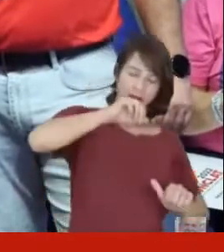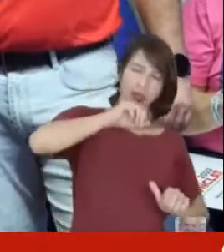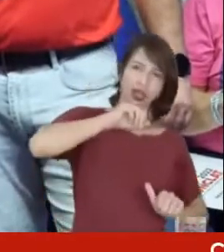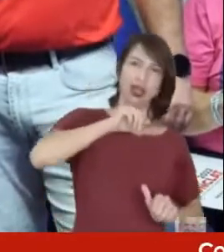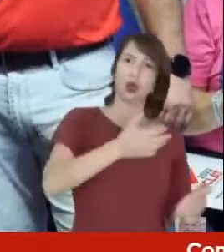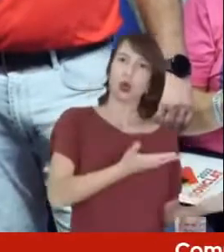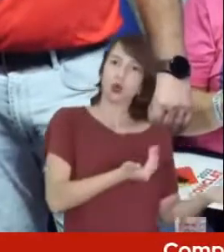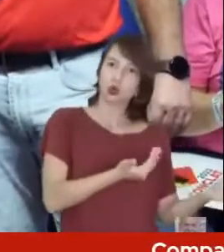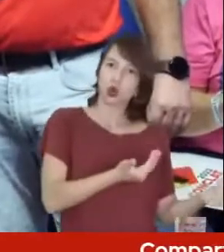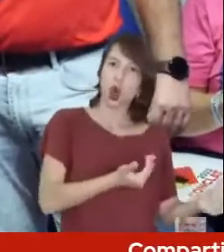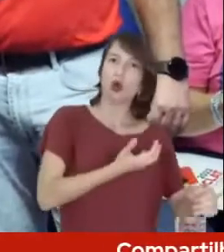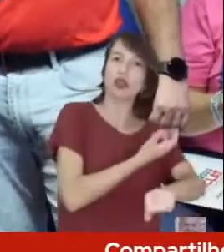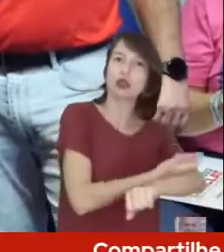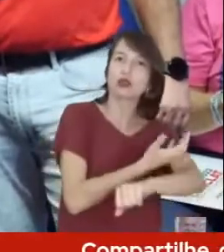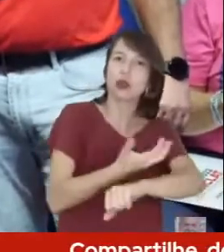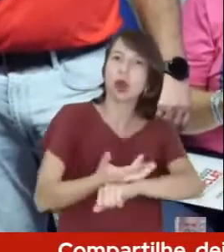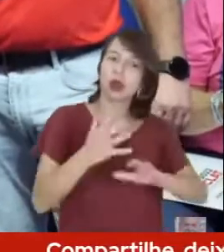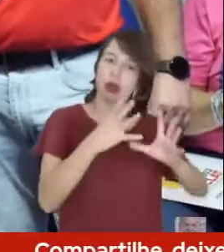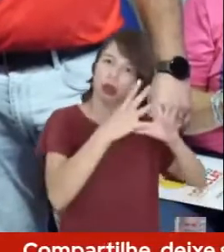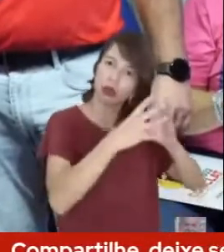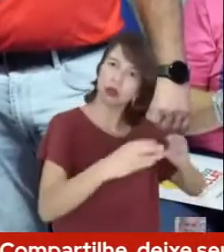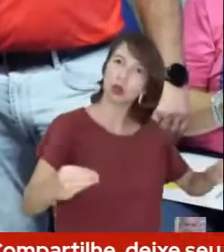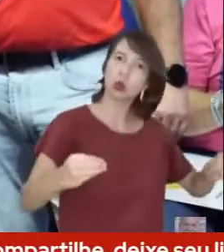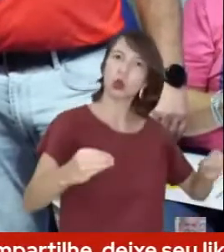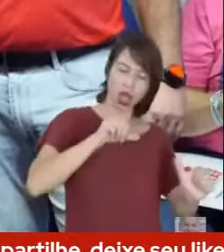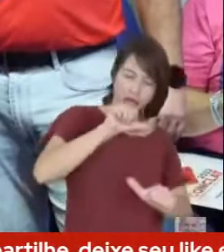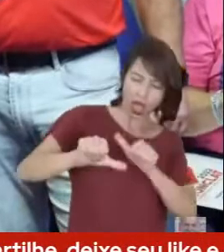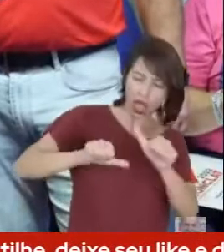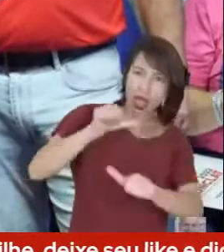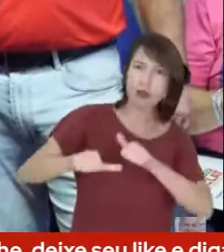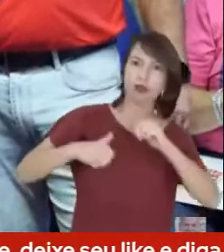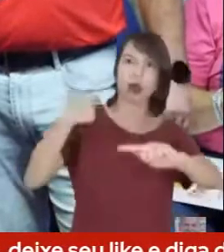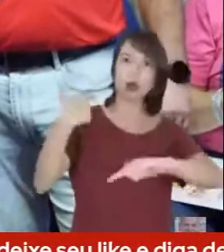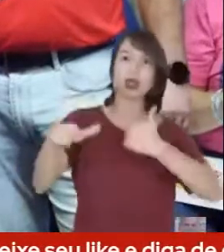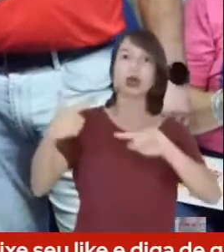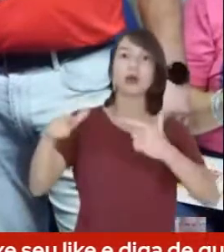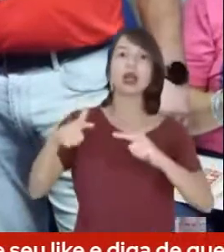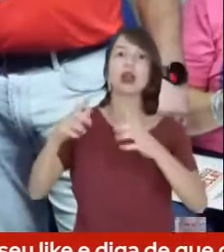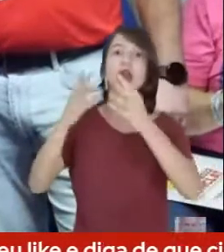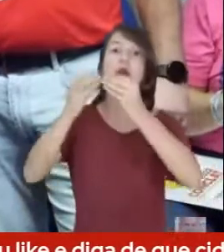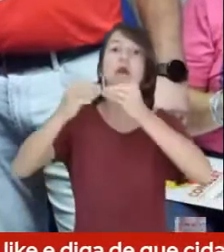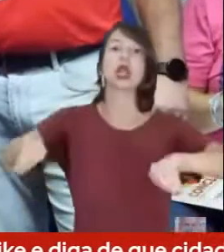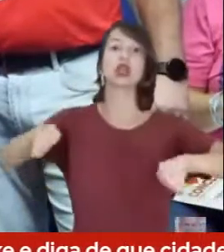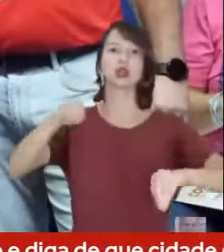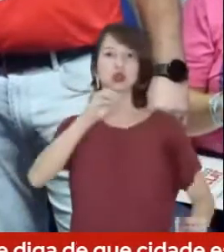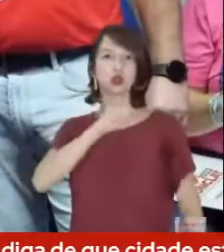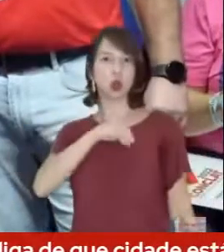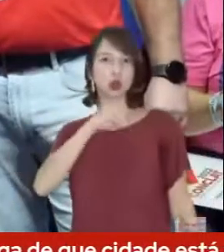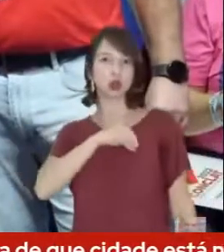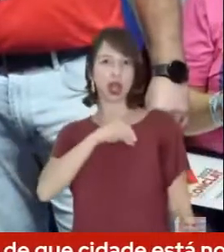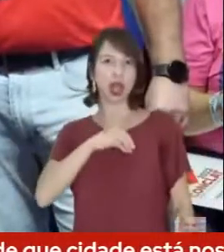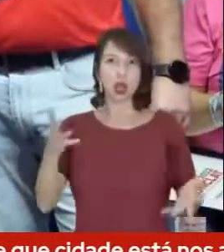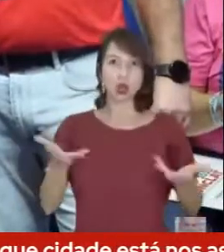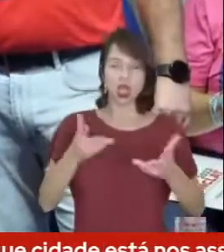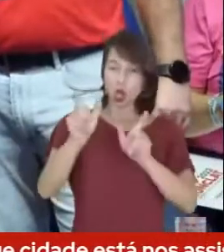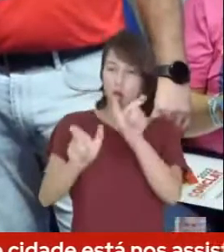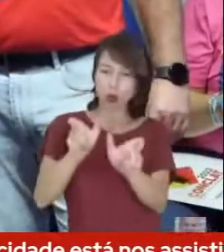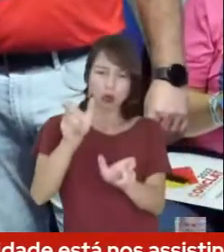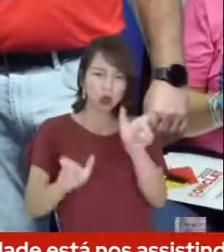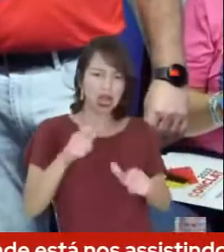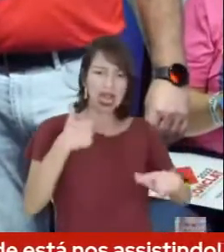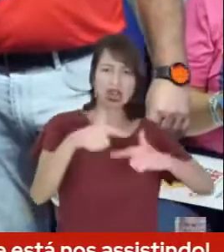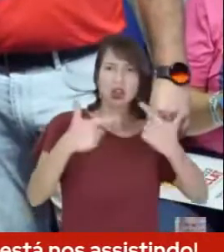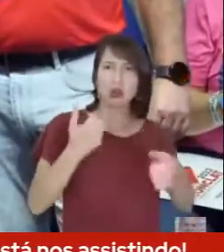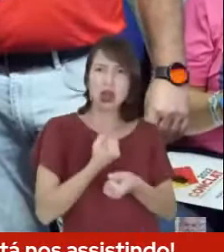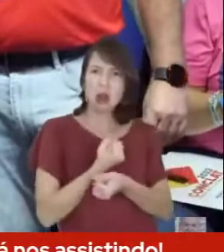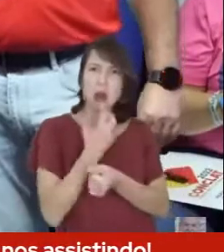assalariados, gerou trabalho escravo e precarização e desemprego. Presidente Lula, governador Geraldo